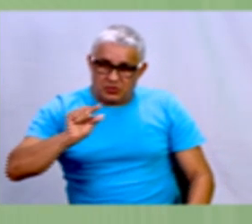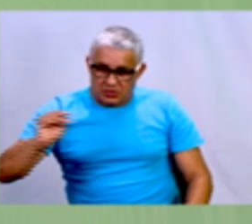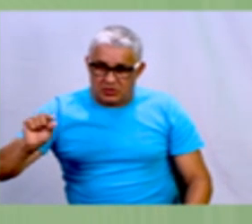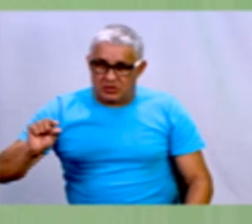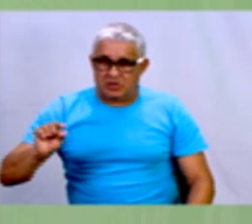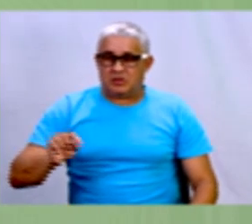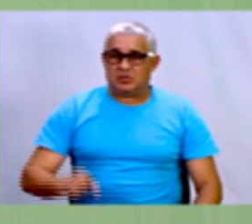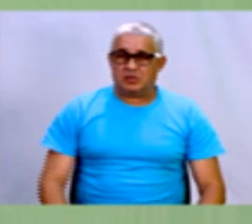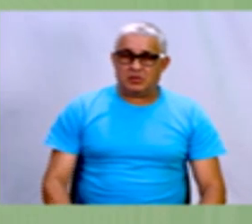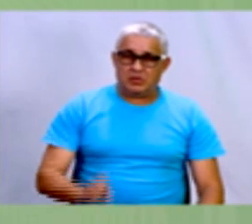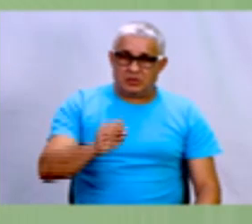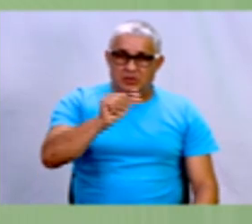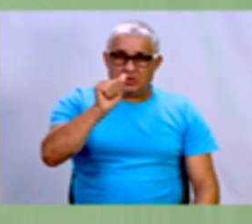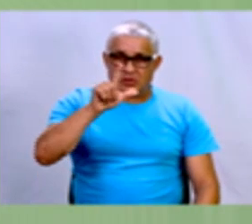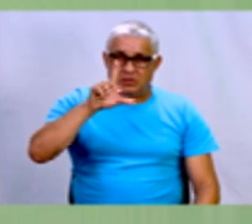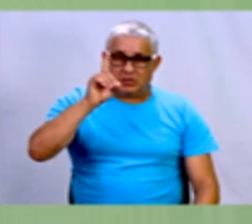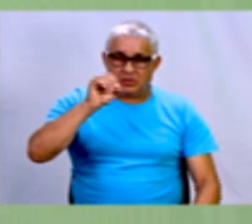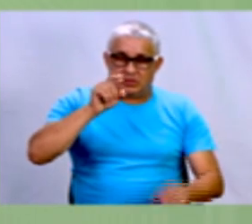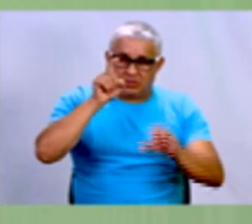né? Então, quanto